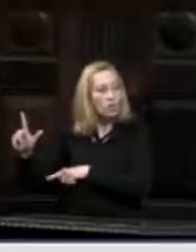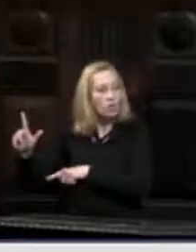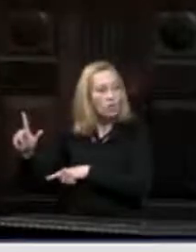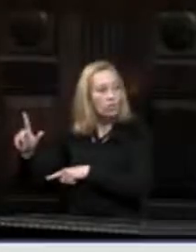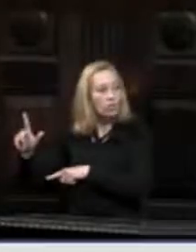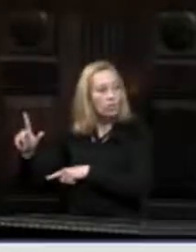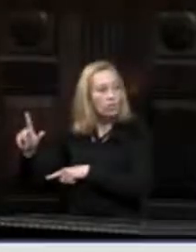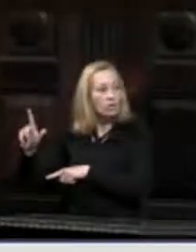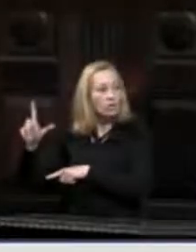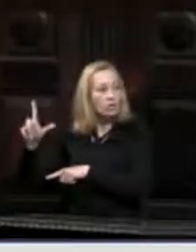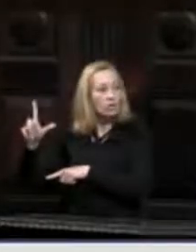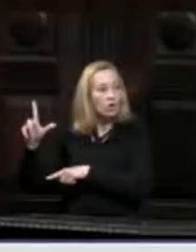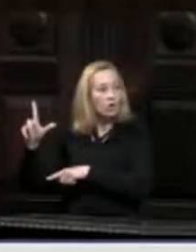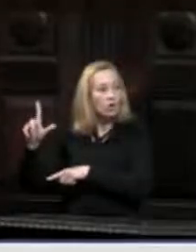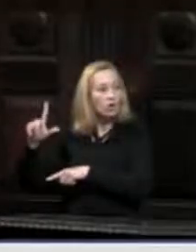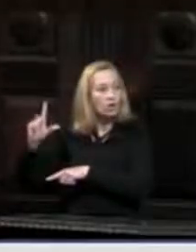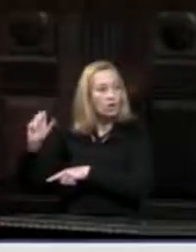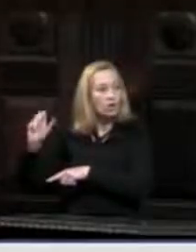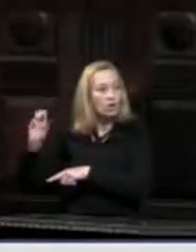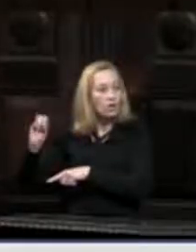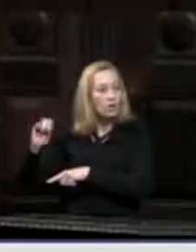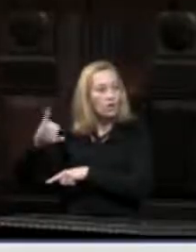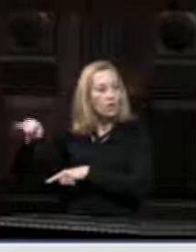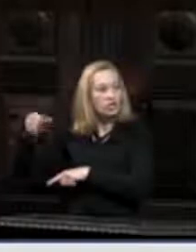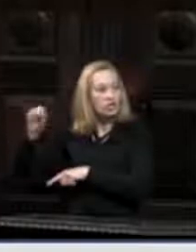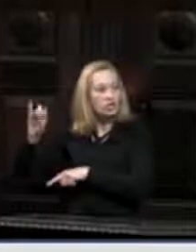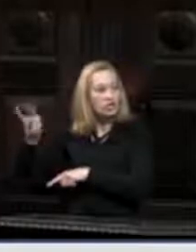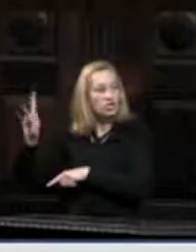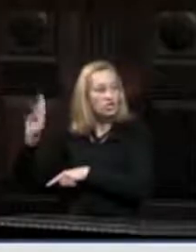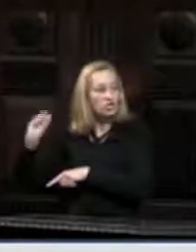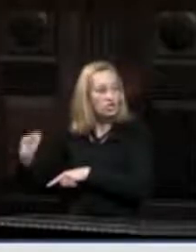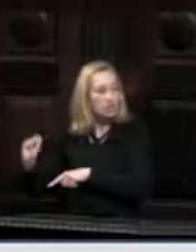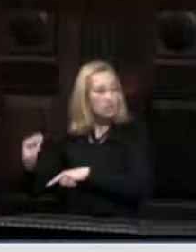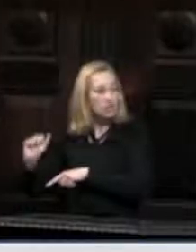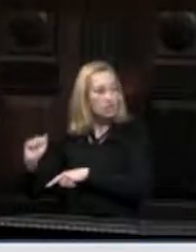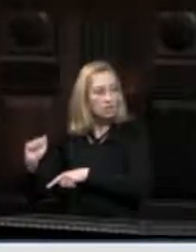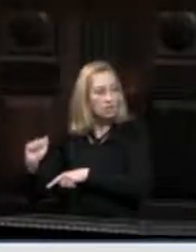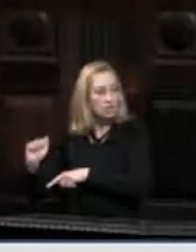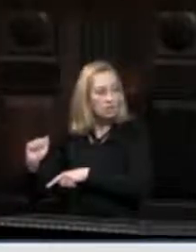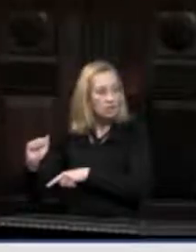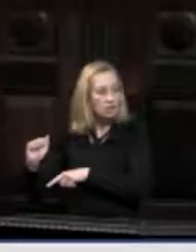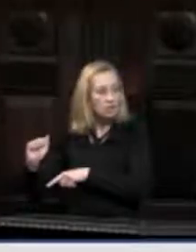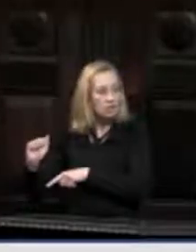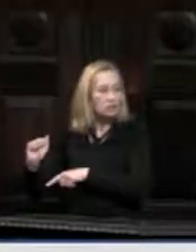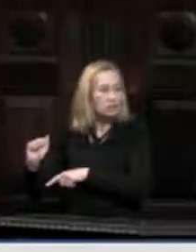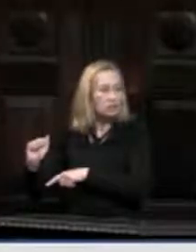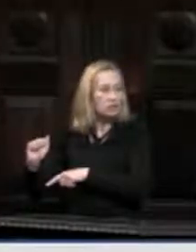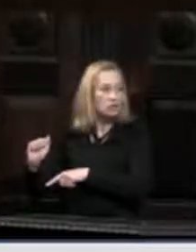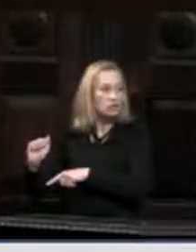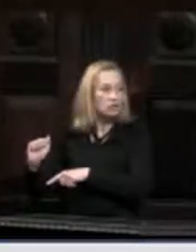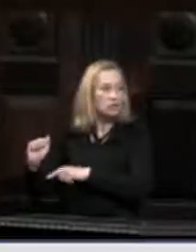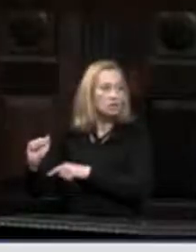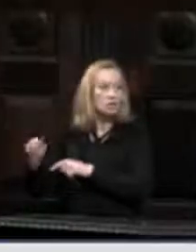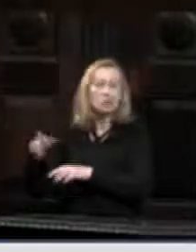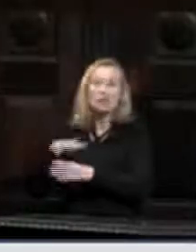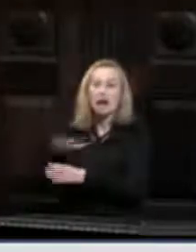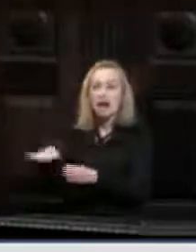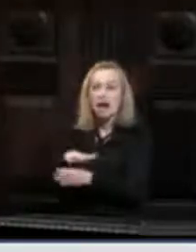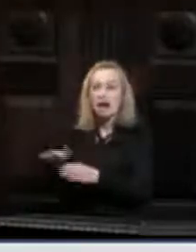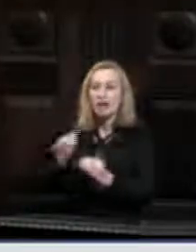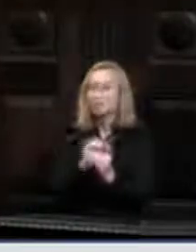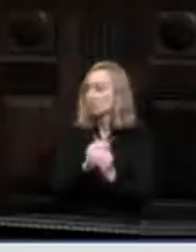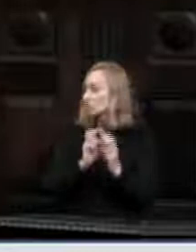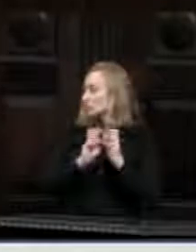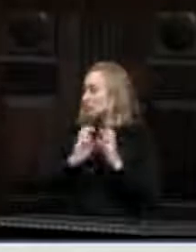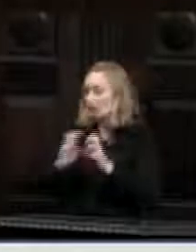fazendo o trabalho de fiscalização. O da Rio Trilho, do metrô e das barcas. O da Central Logística, do trem. E eles